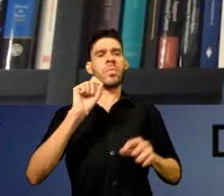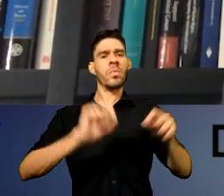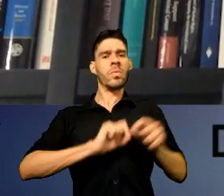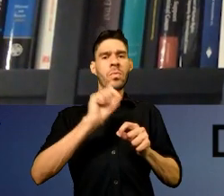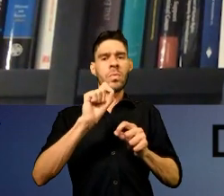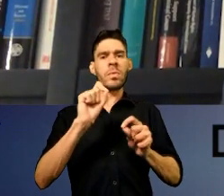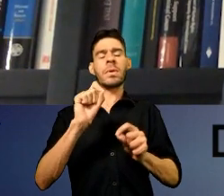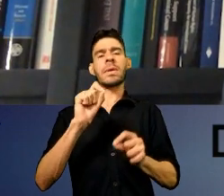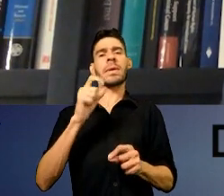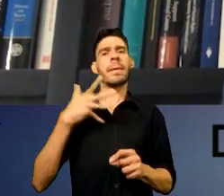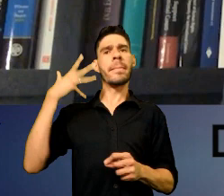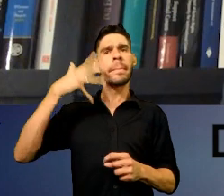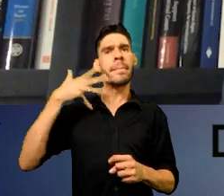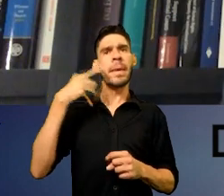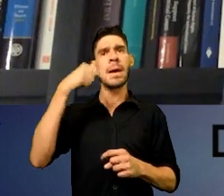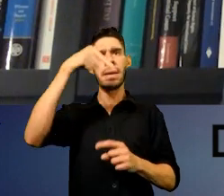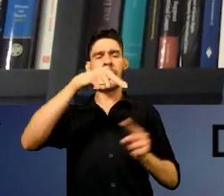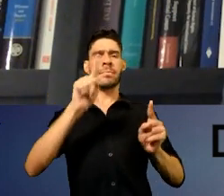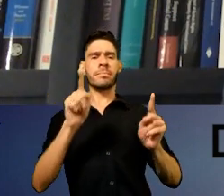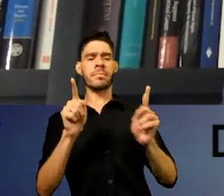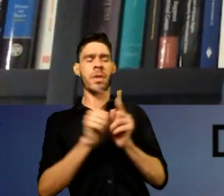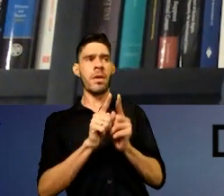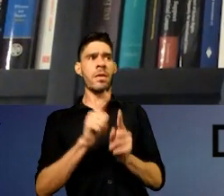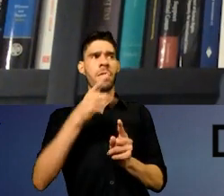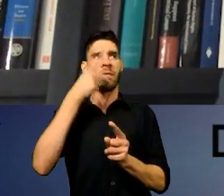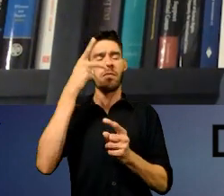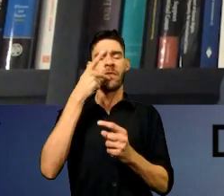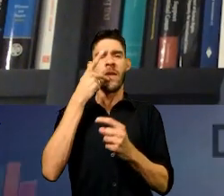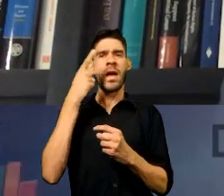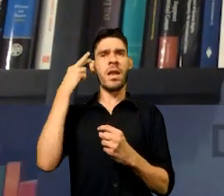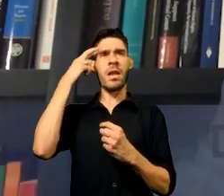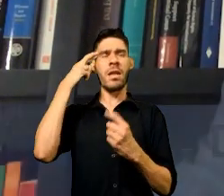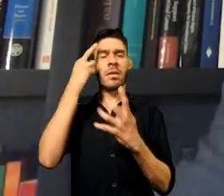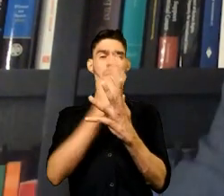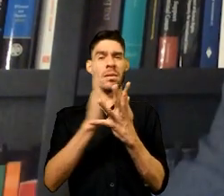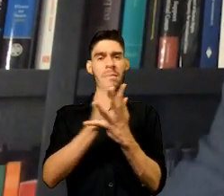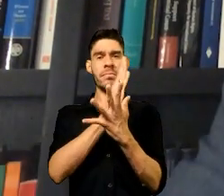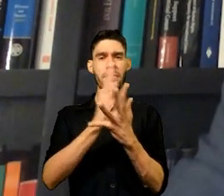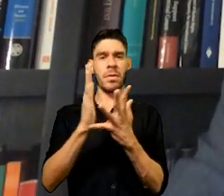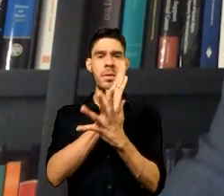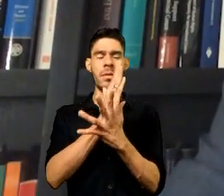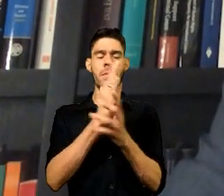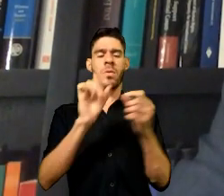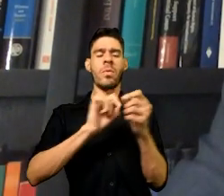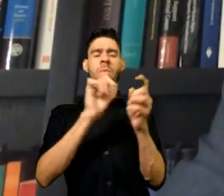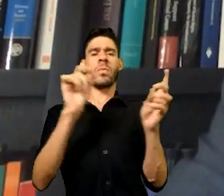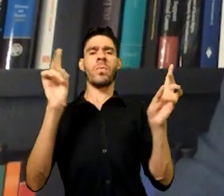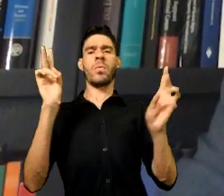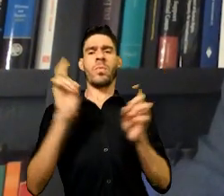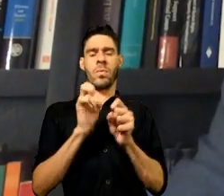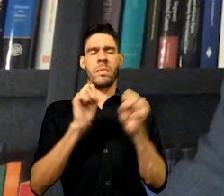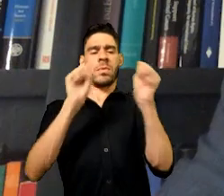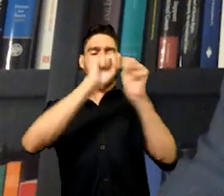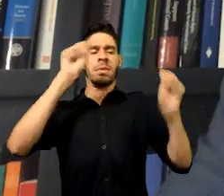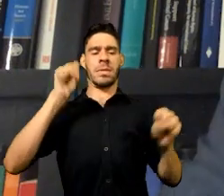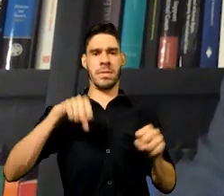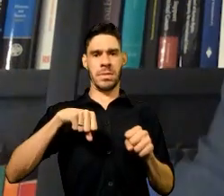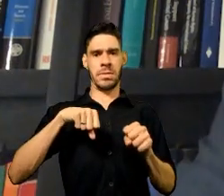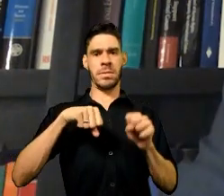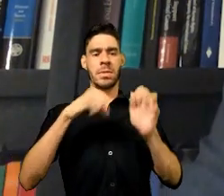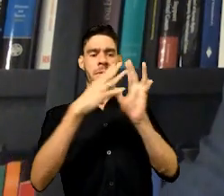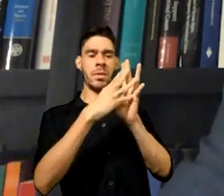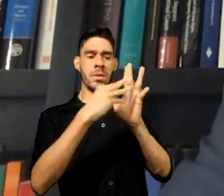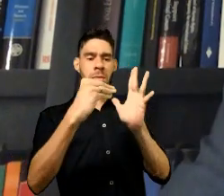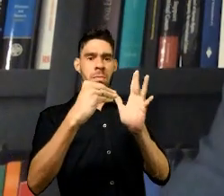esse pequeno vídeo em que trago algumas reflexões sobre o